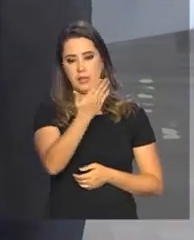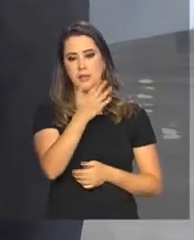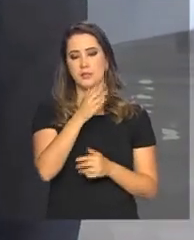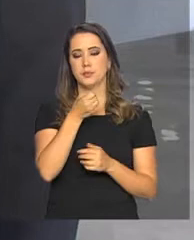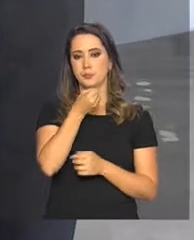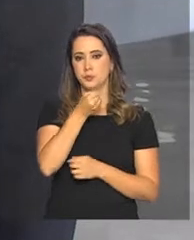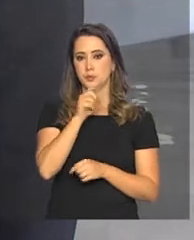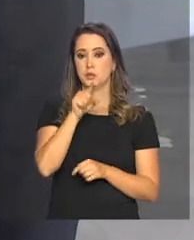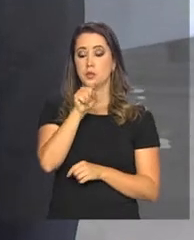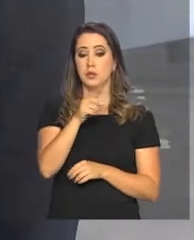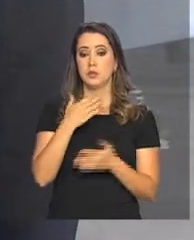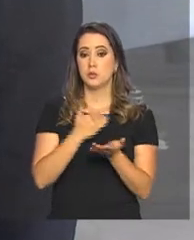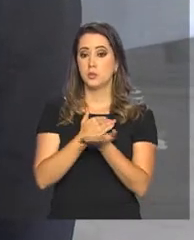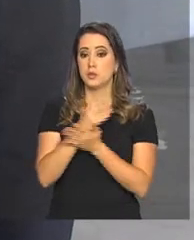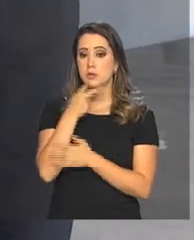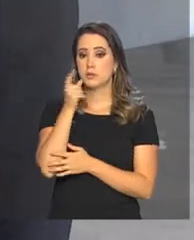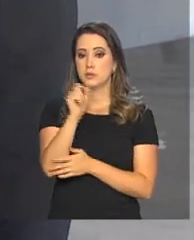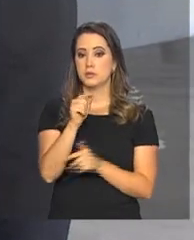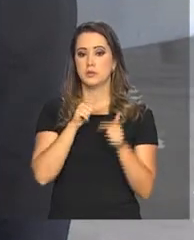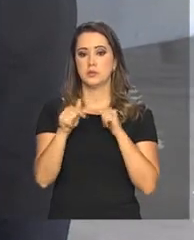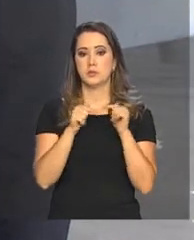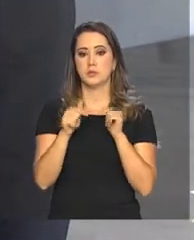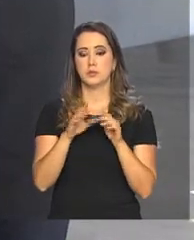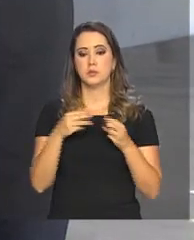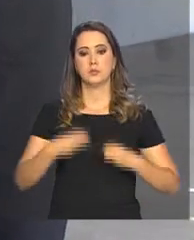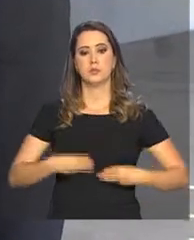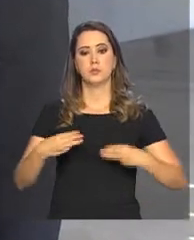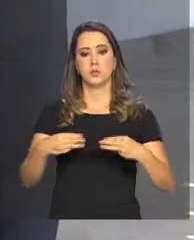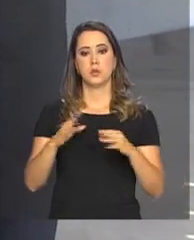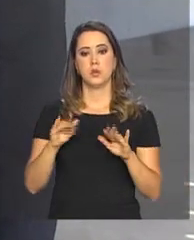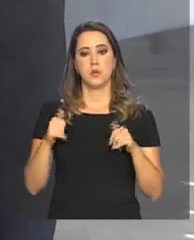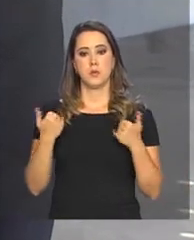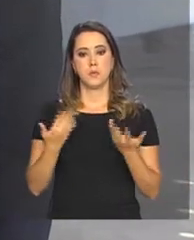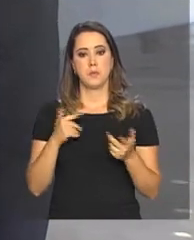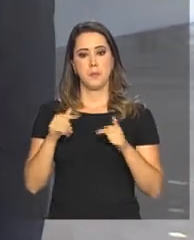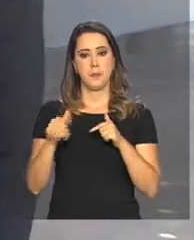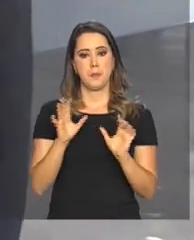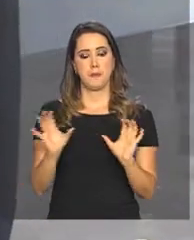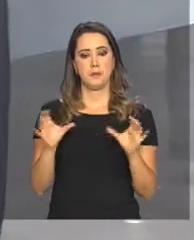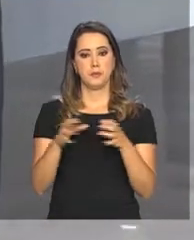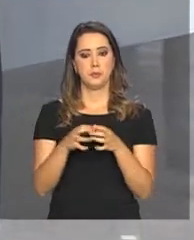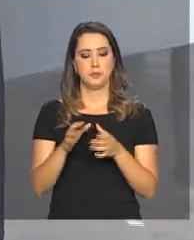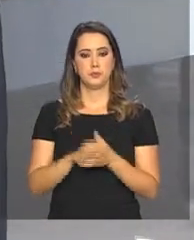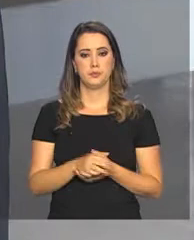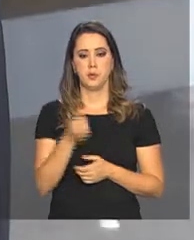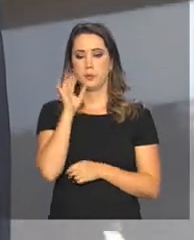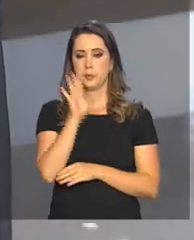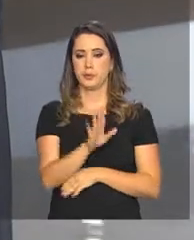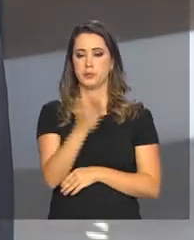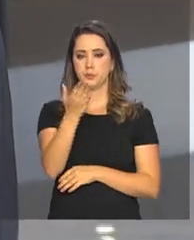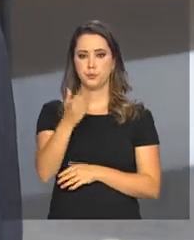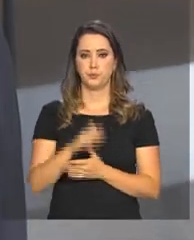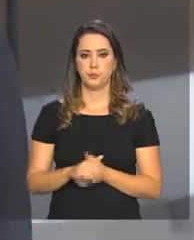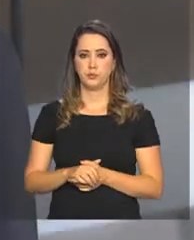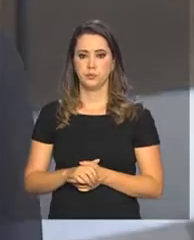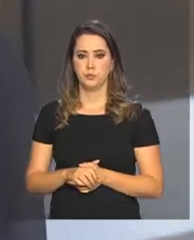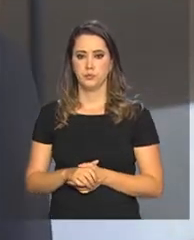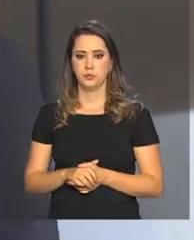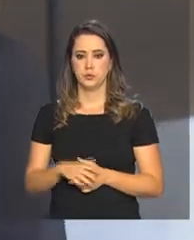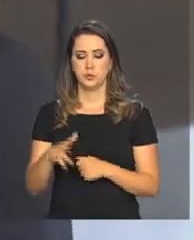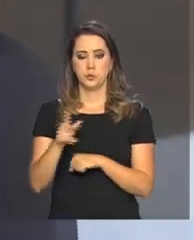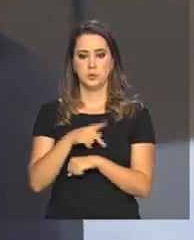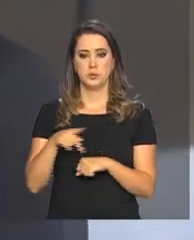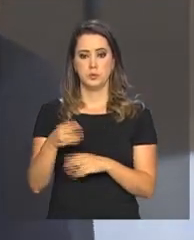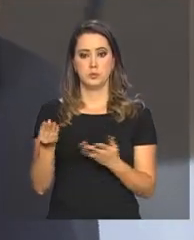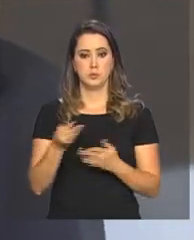vamos começar falando da iniciativa do ministério qual vai ser o papel desse comitê boa tarde é o país